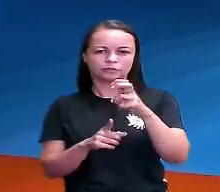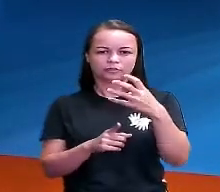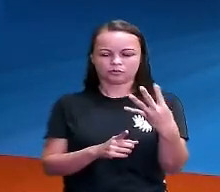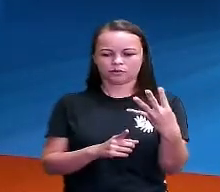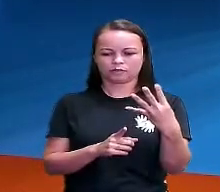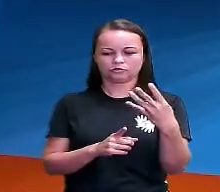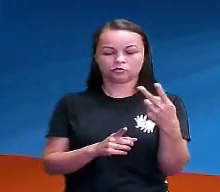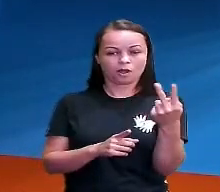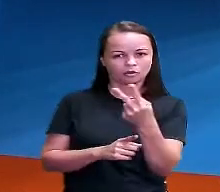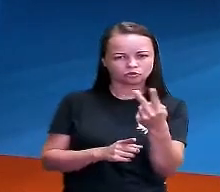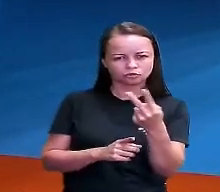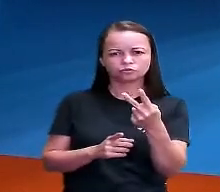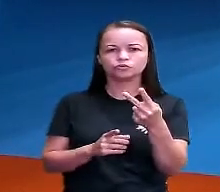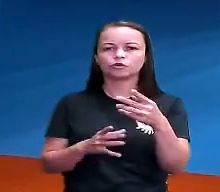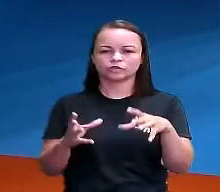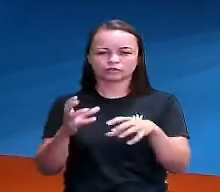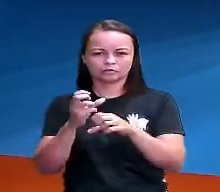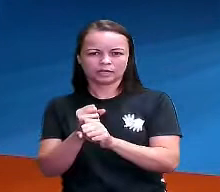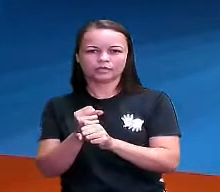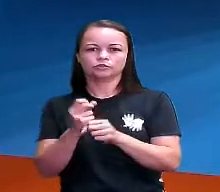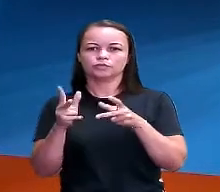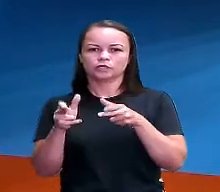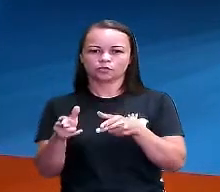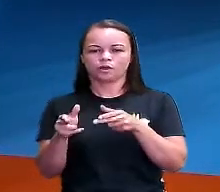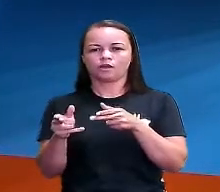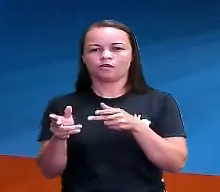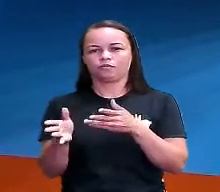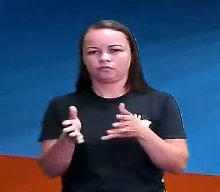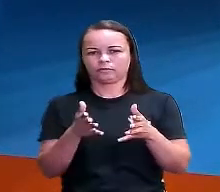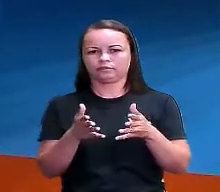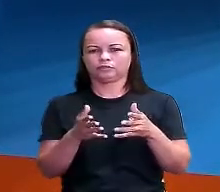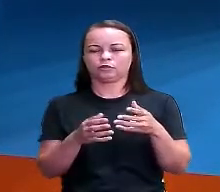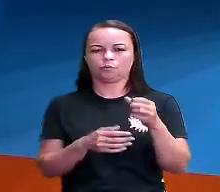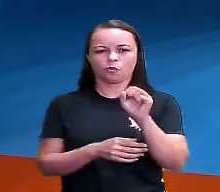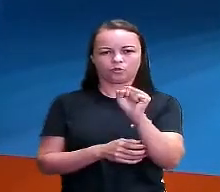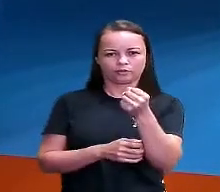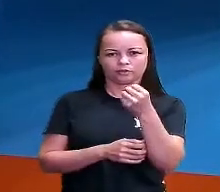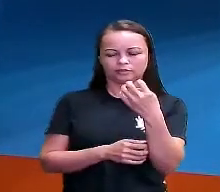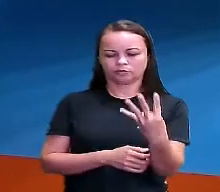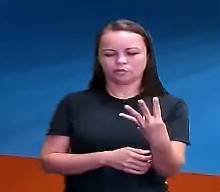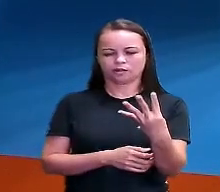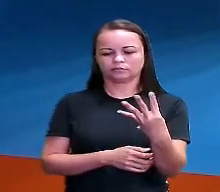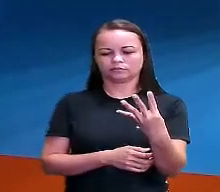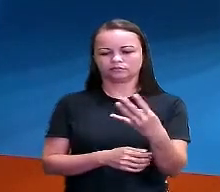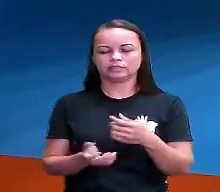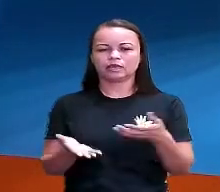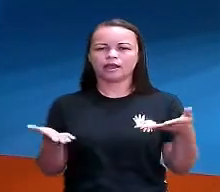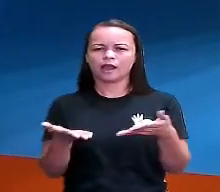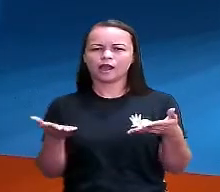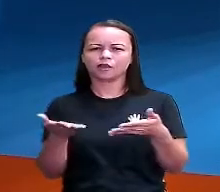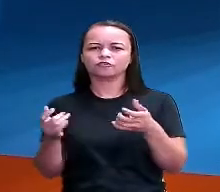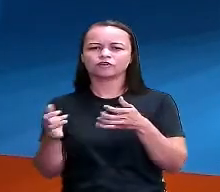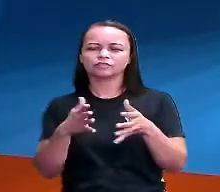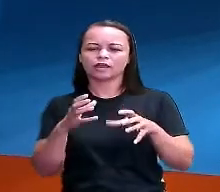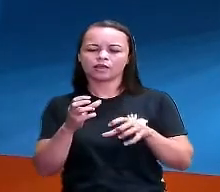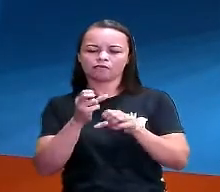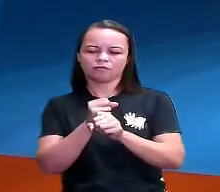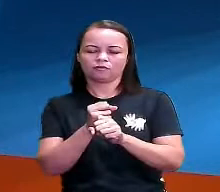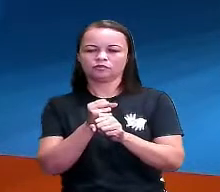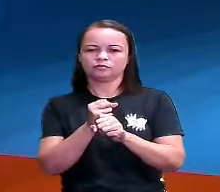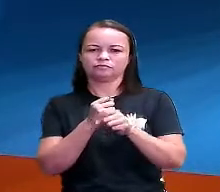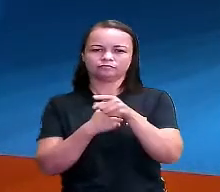duas deram o mesmo resultado. Deu 84. Agora a gente vai fazer a continha para você ver